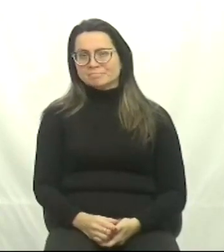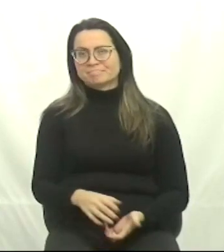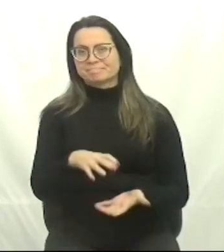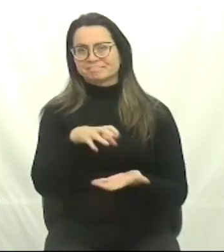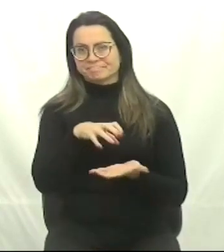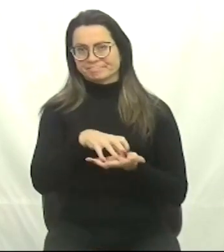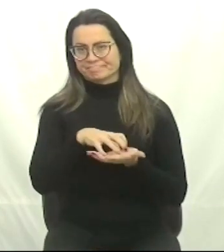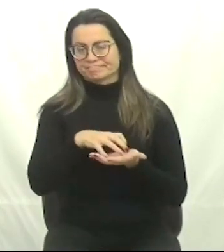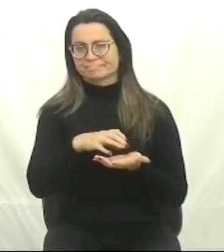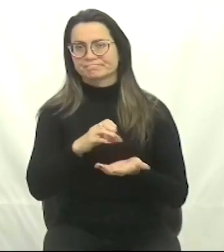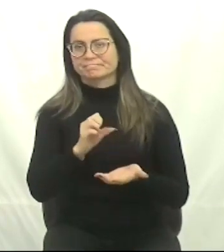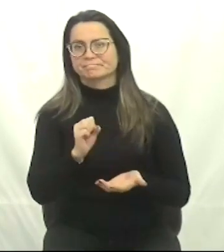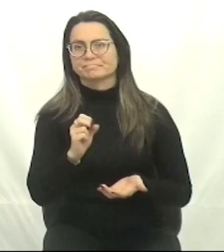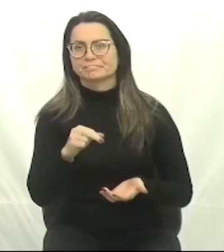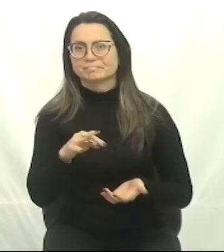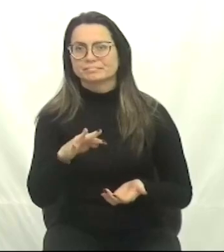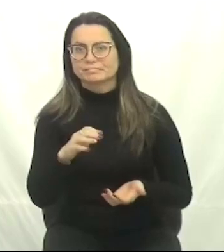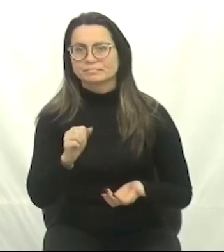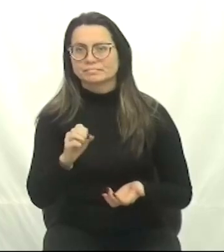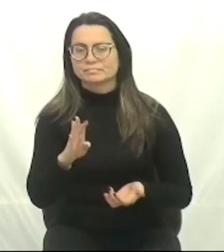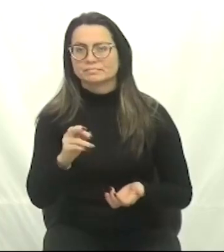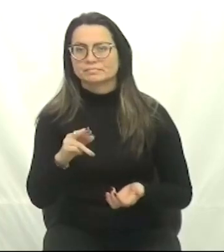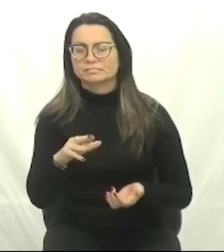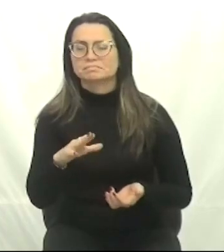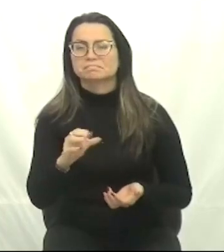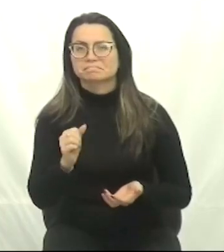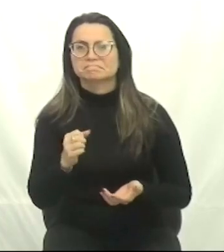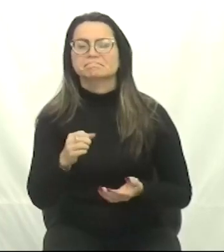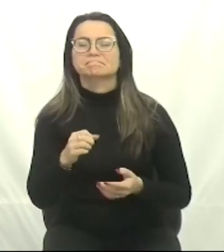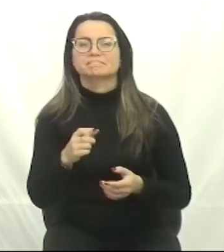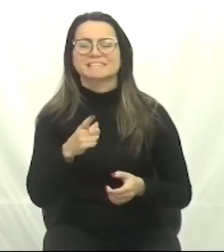temos muitas unidades que dependem